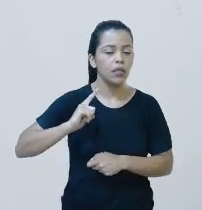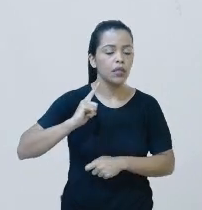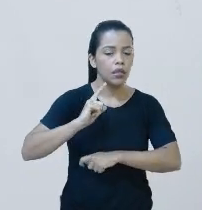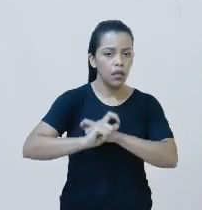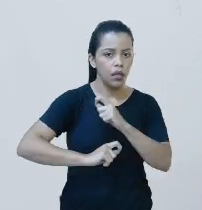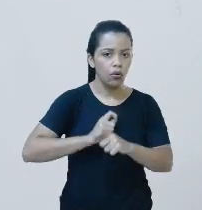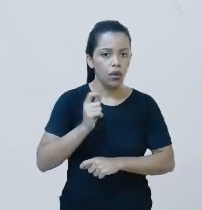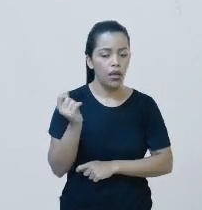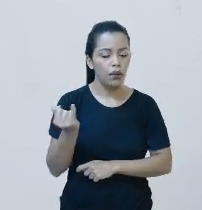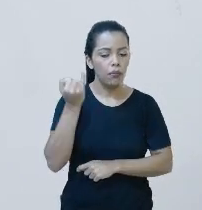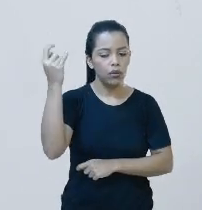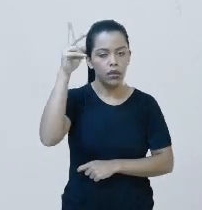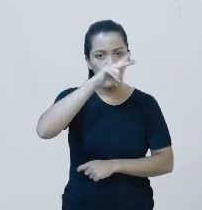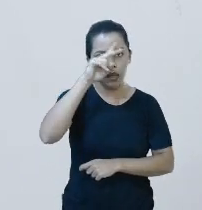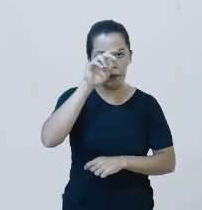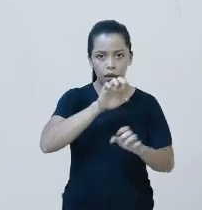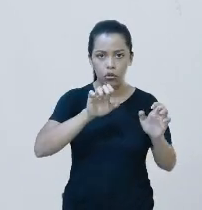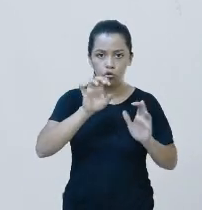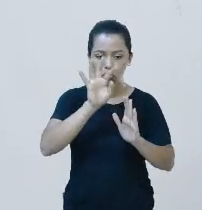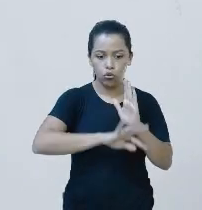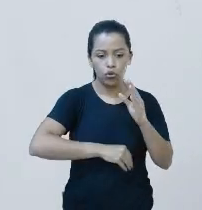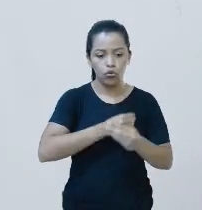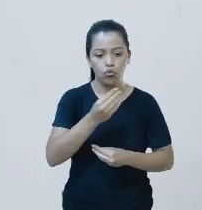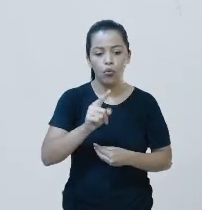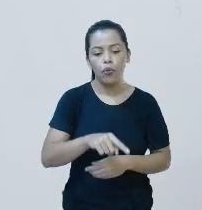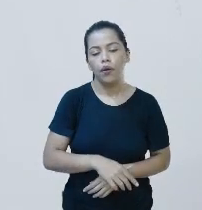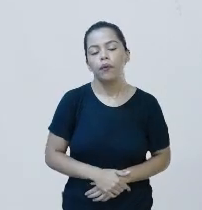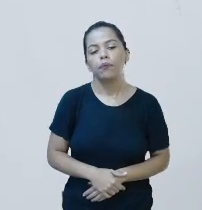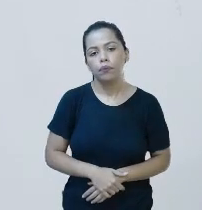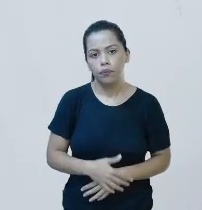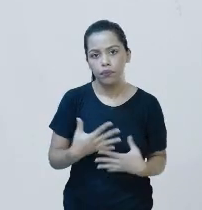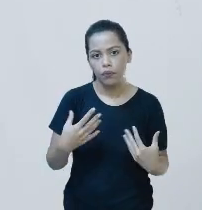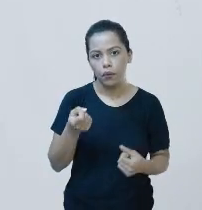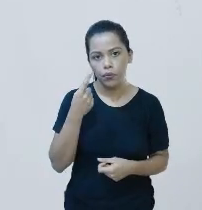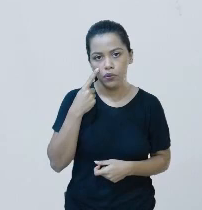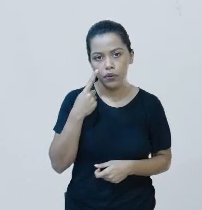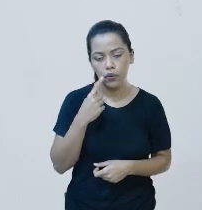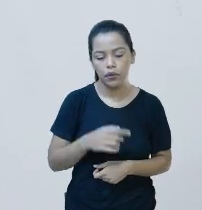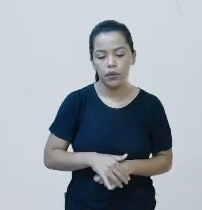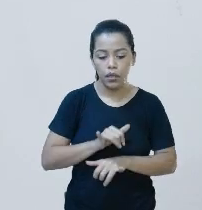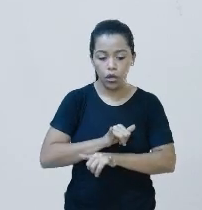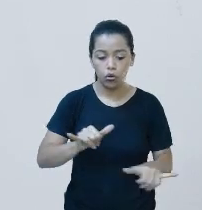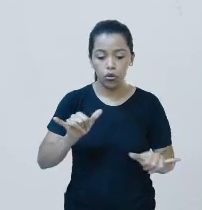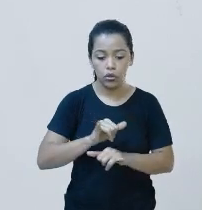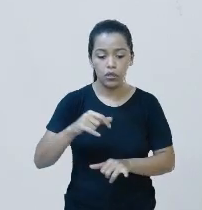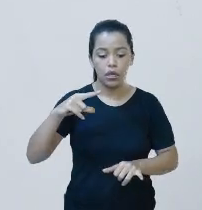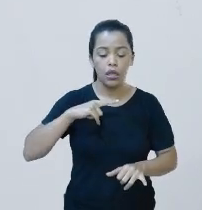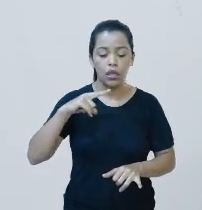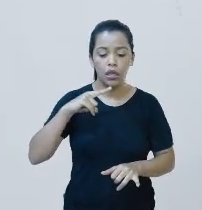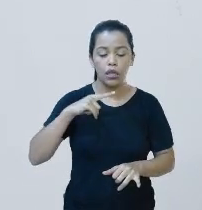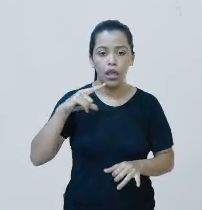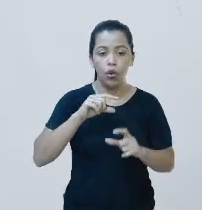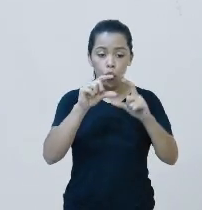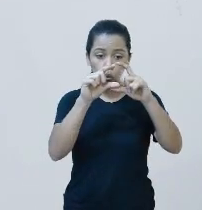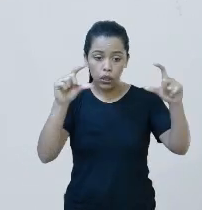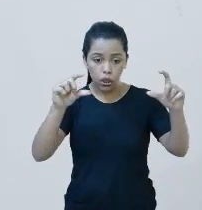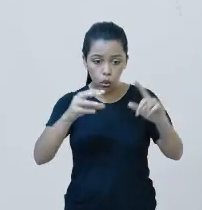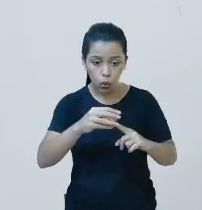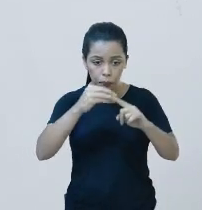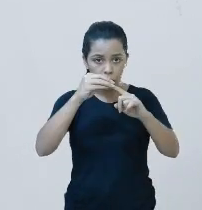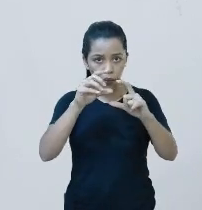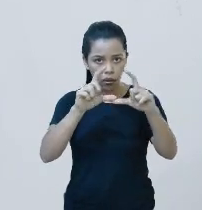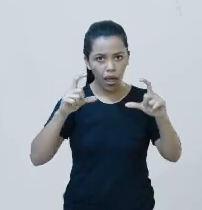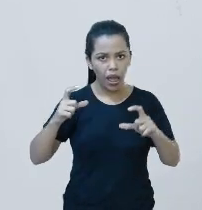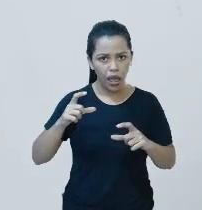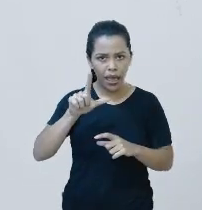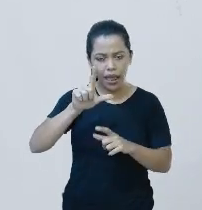gente lembrar da estrutura da notícia. Vamos lá. Na notícia nós temos o título principal, que são aquelas letras